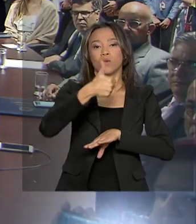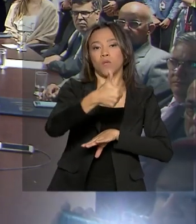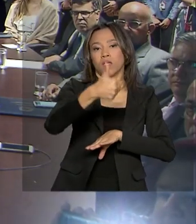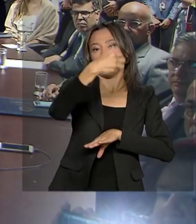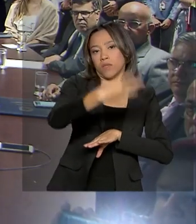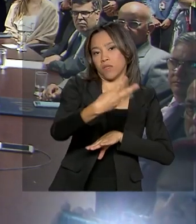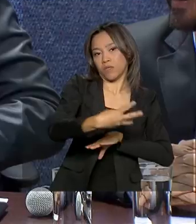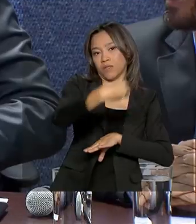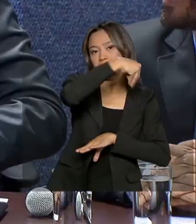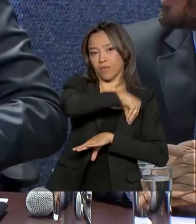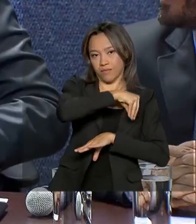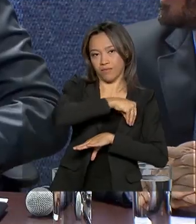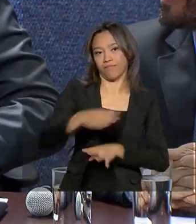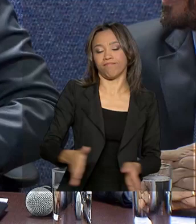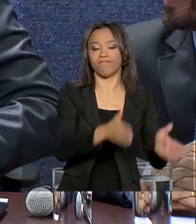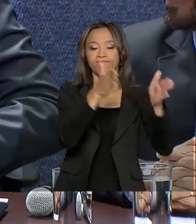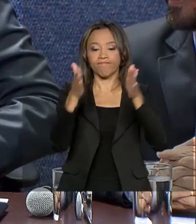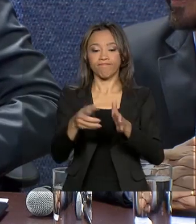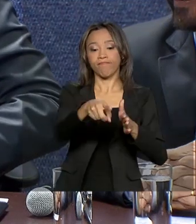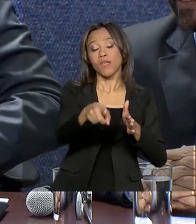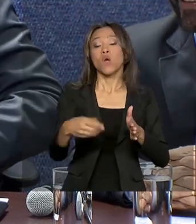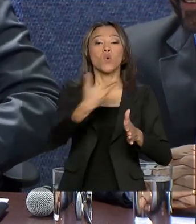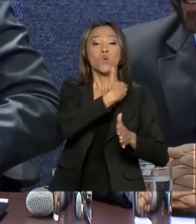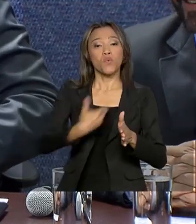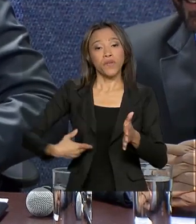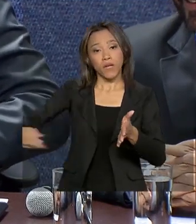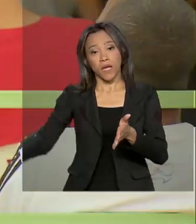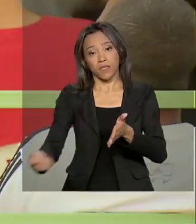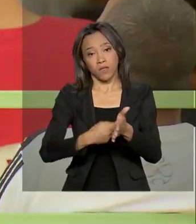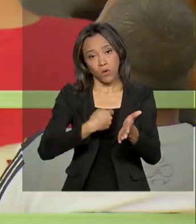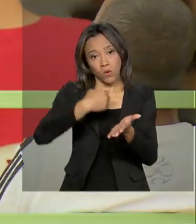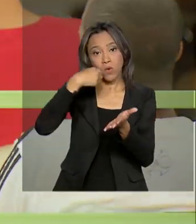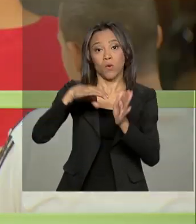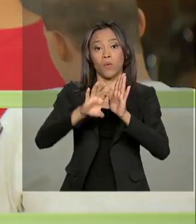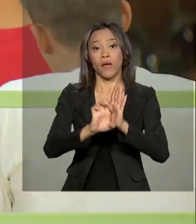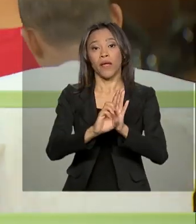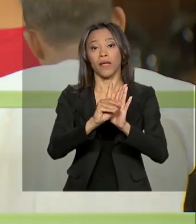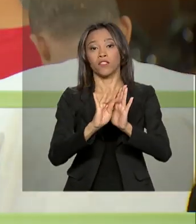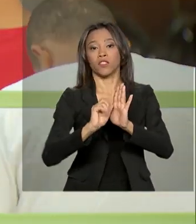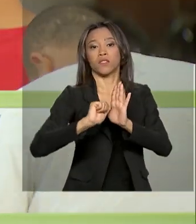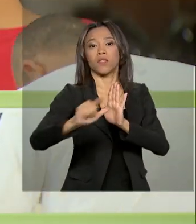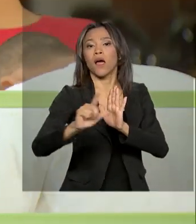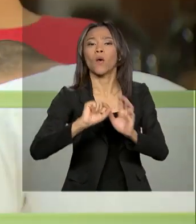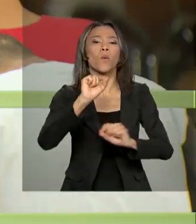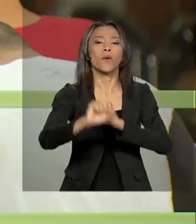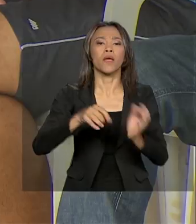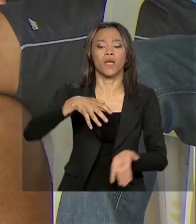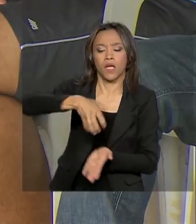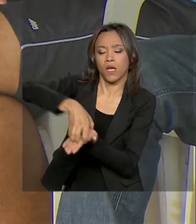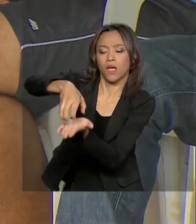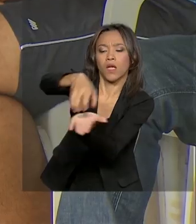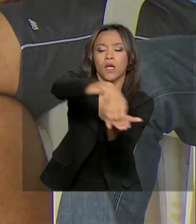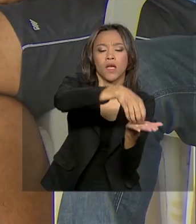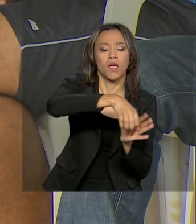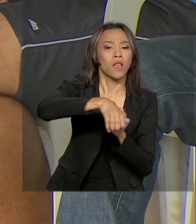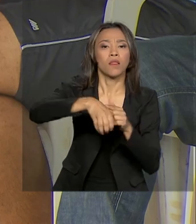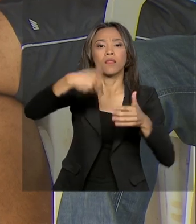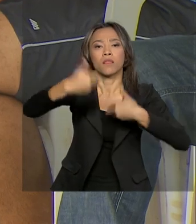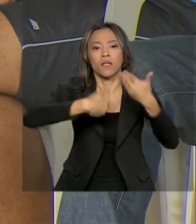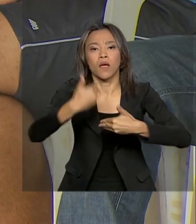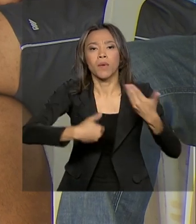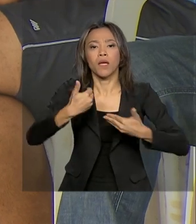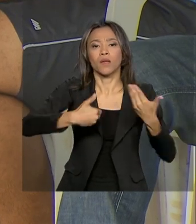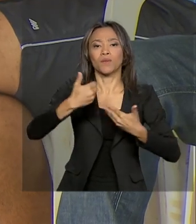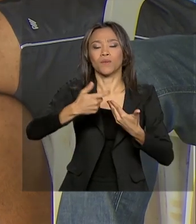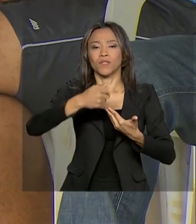política de drogas, o governo assinou o edital para ampliação de vagas em comunidades terapêuticas para o tratamento de